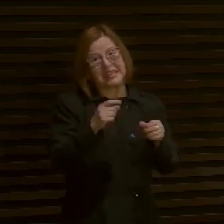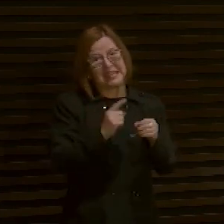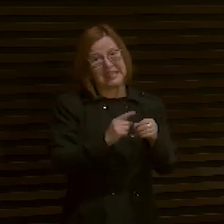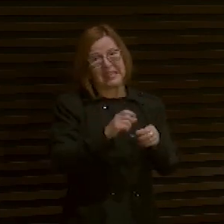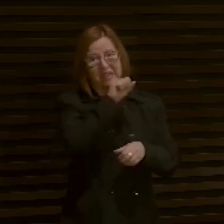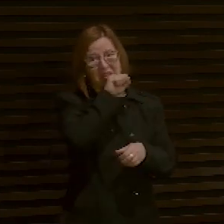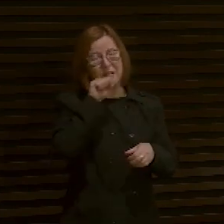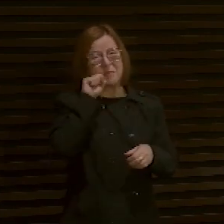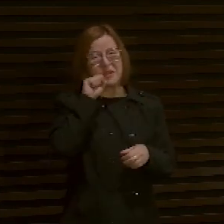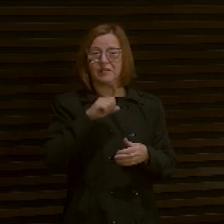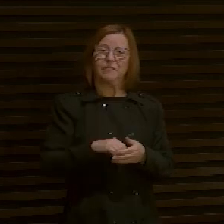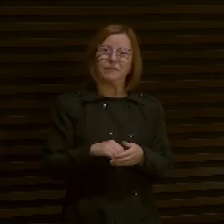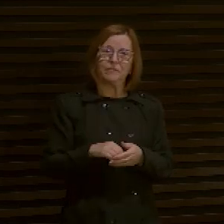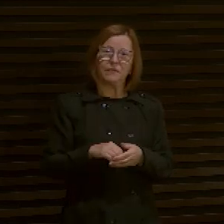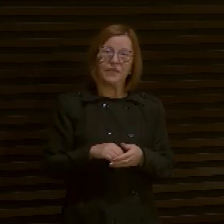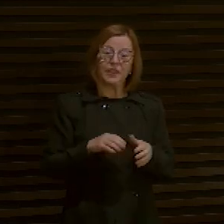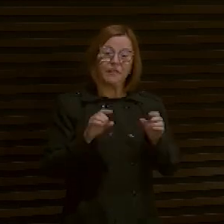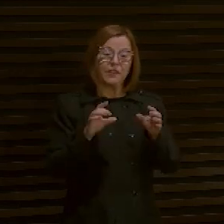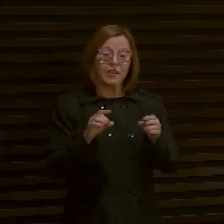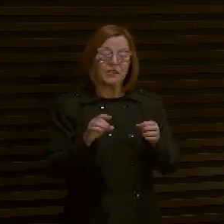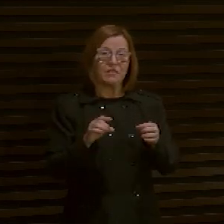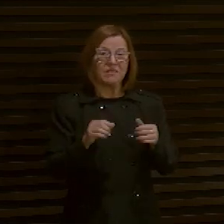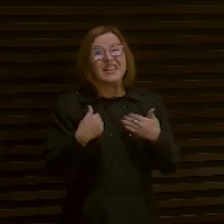Pessoas entregando seus filhos para serem comidos.